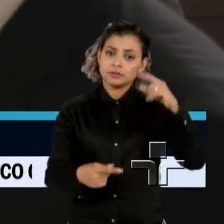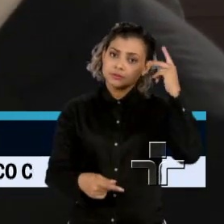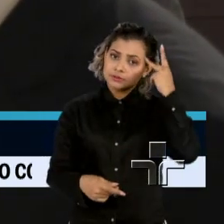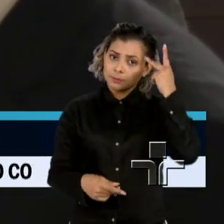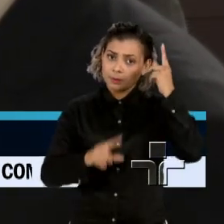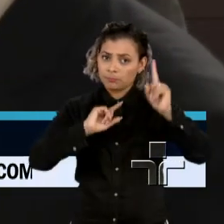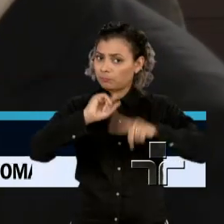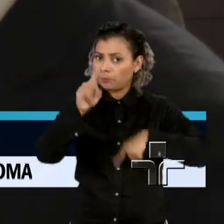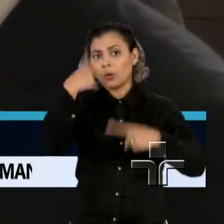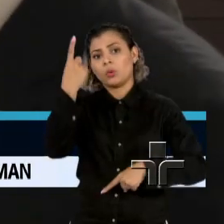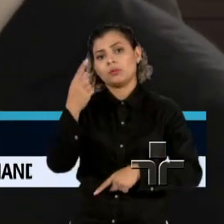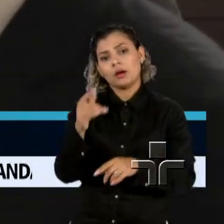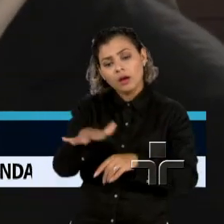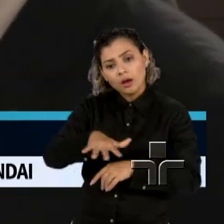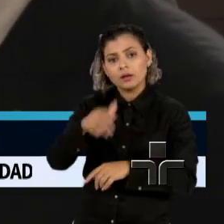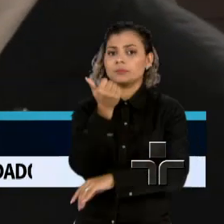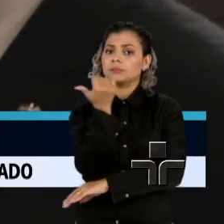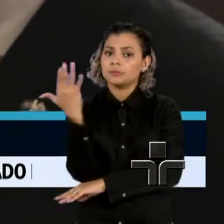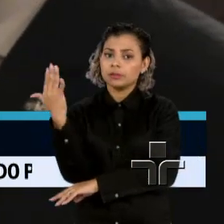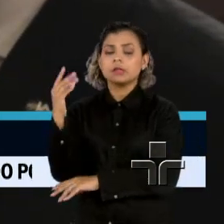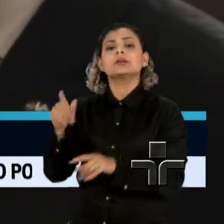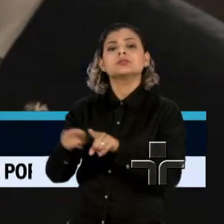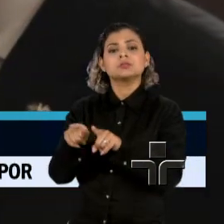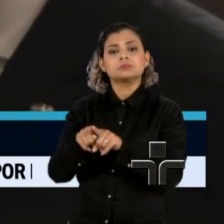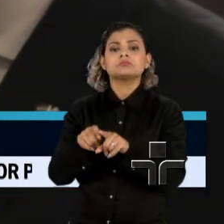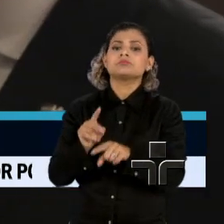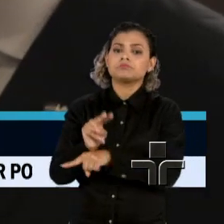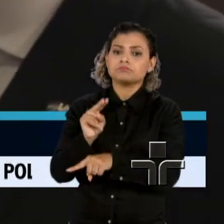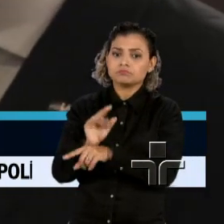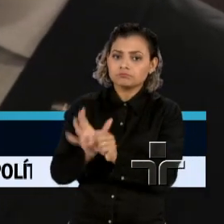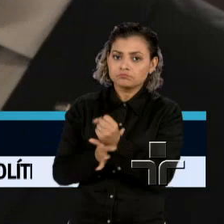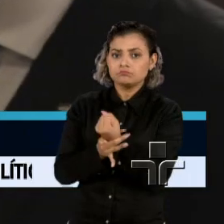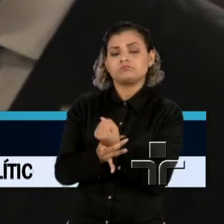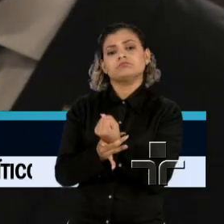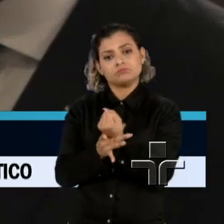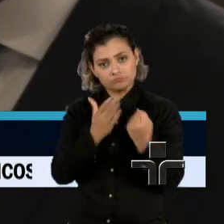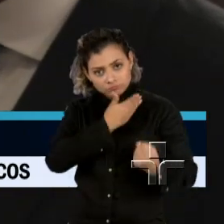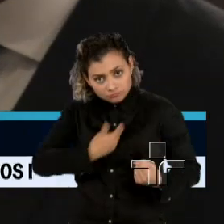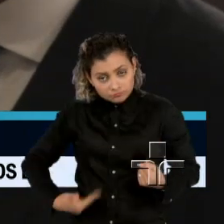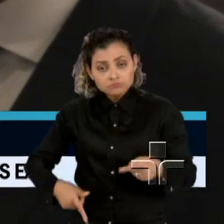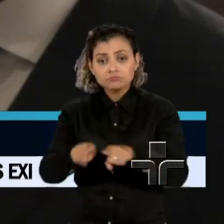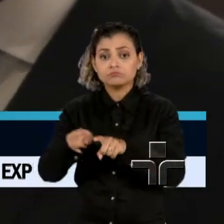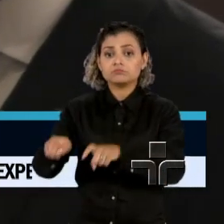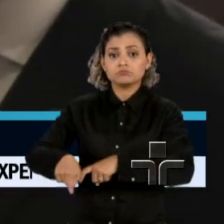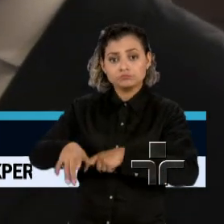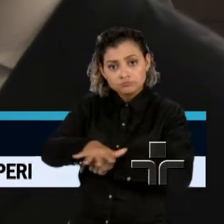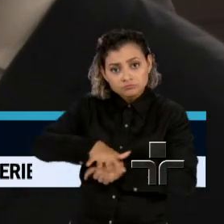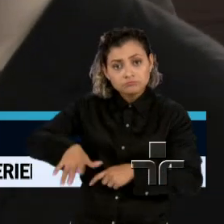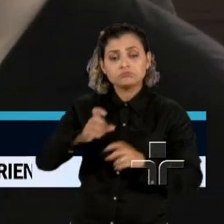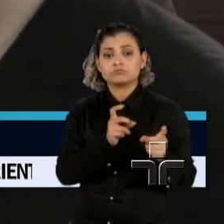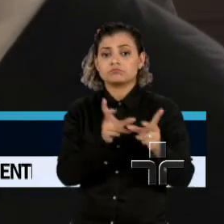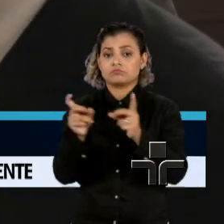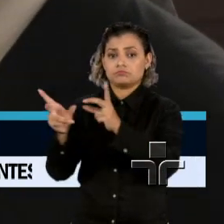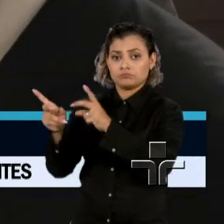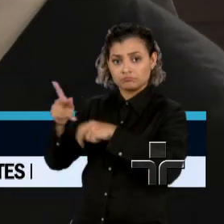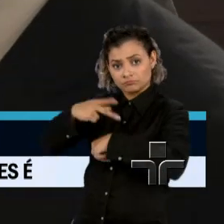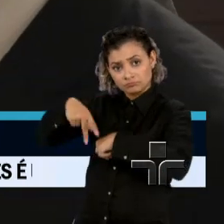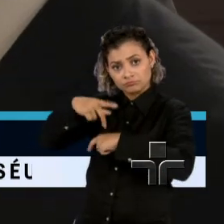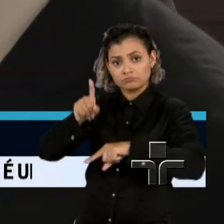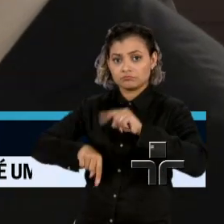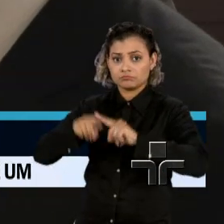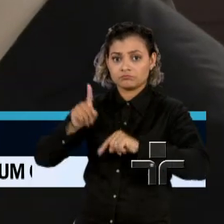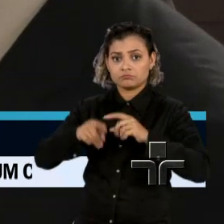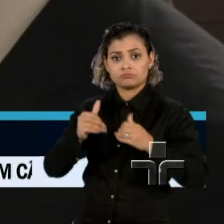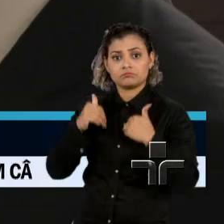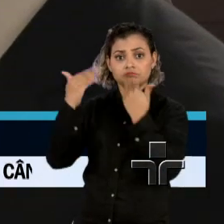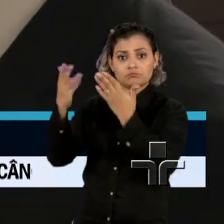de meio ambiente, na área de defesa civil, segurança pública e no incremento do agribusiness e das exportações dos produtos